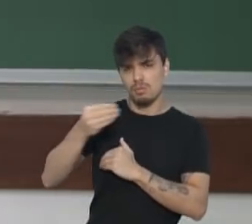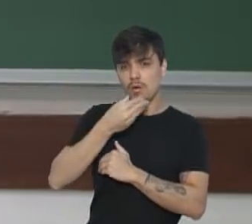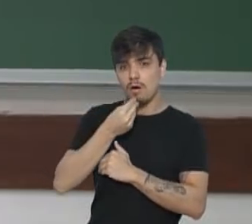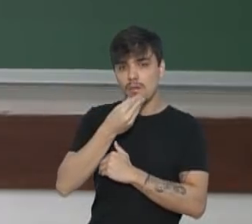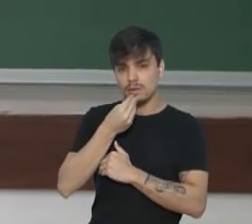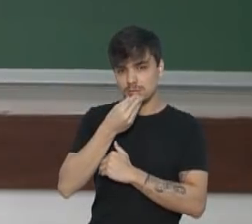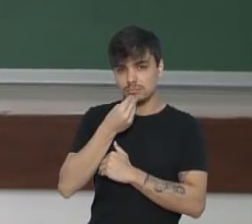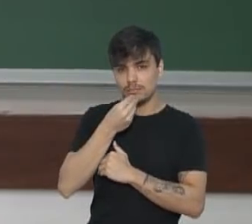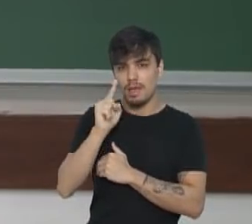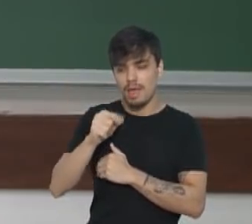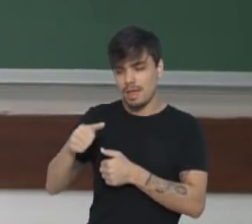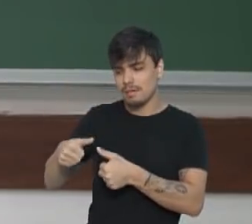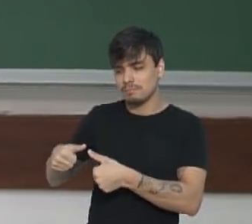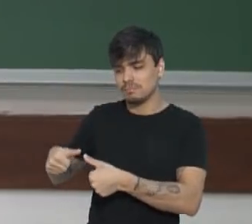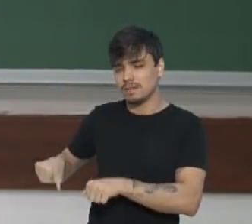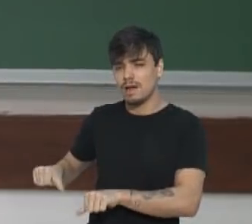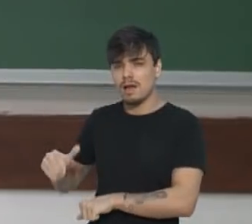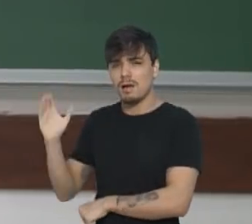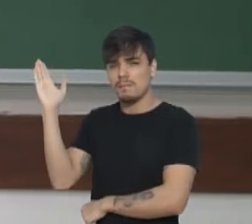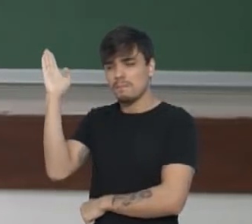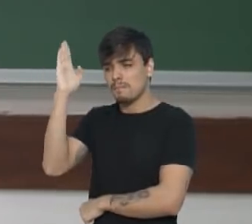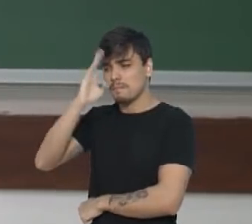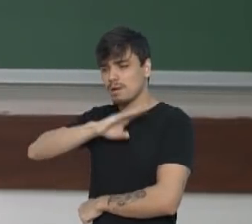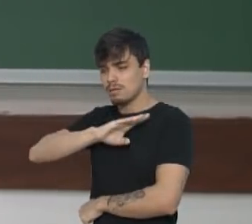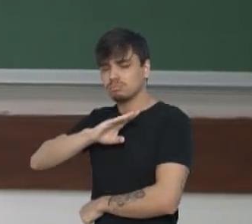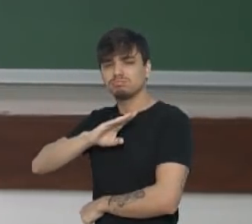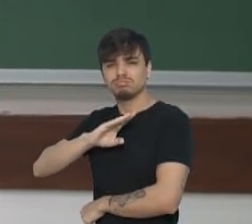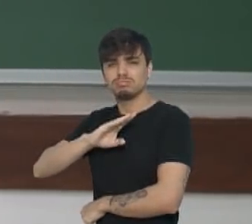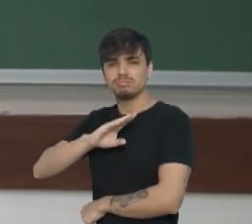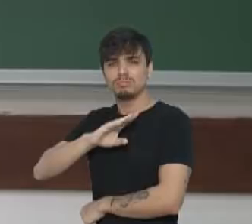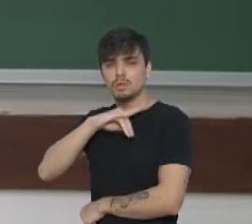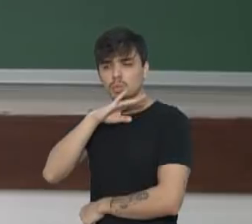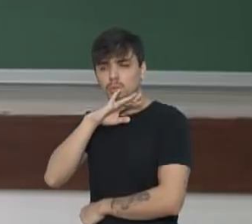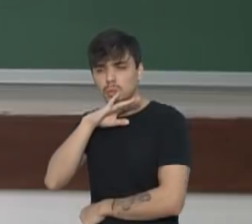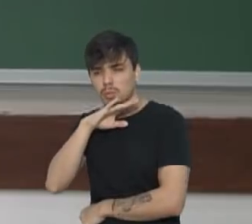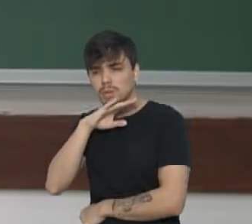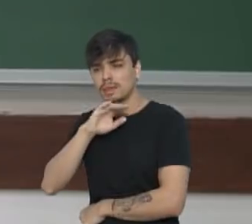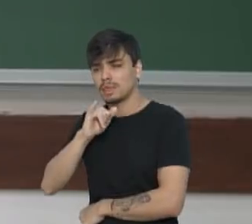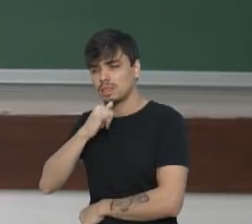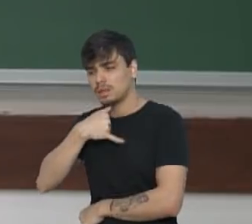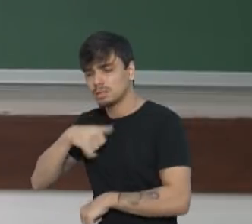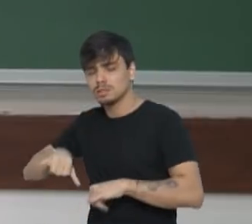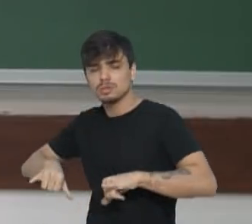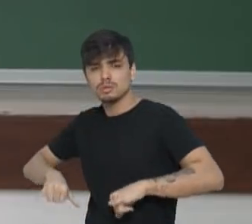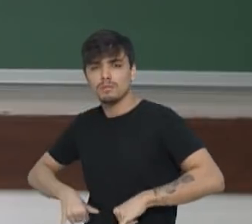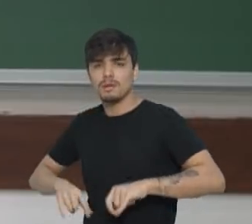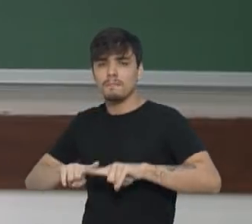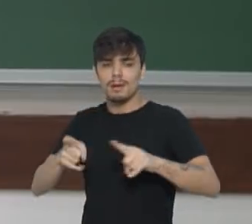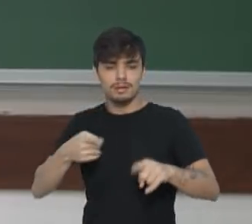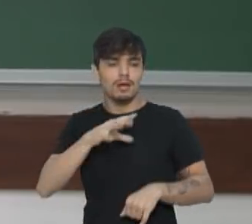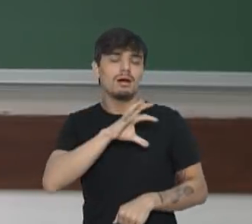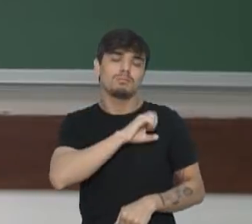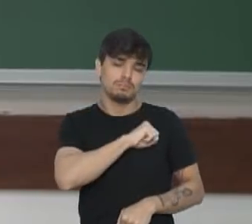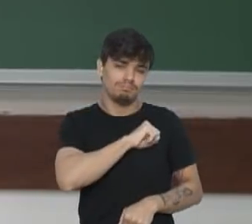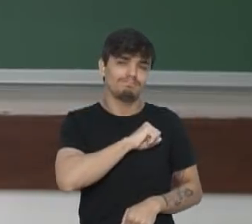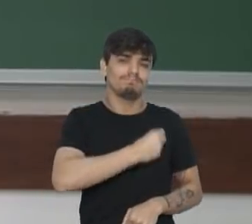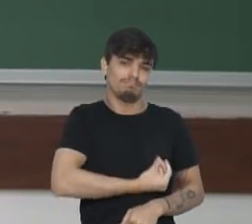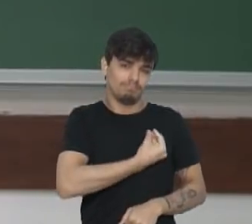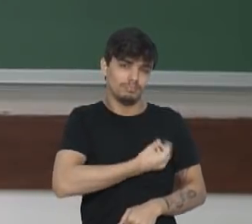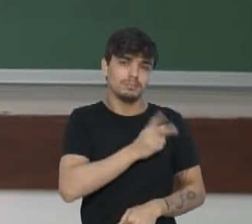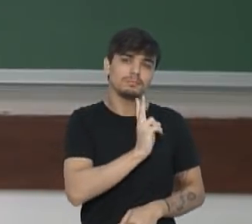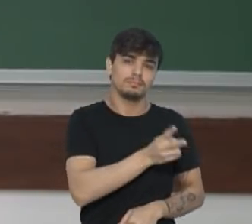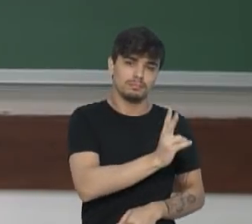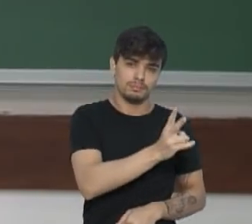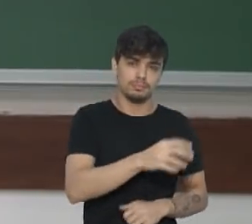do poço e ainda assim amar a vida. Né? O sofrimento também faz parte da vida e assim como você supera